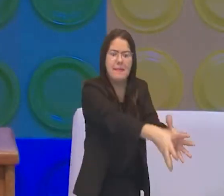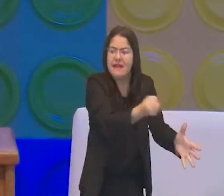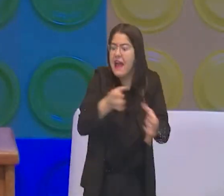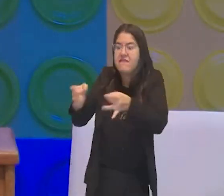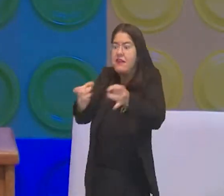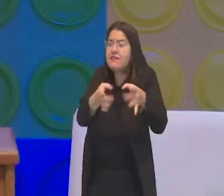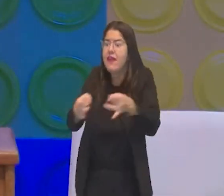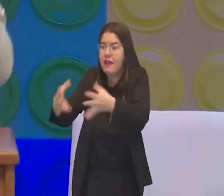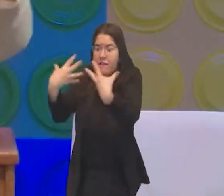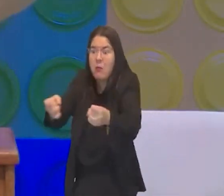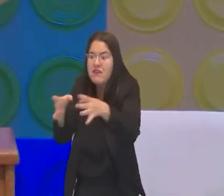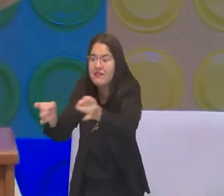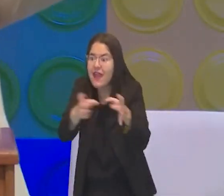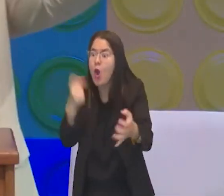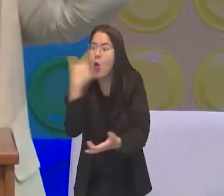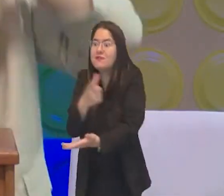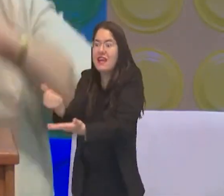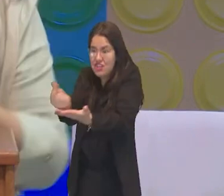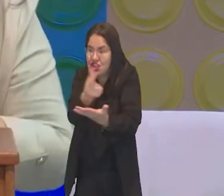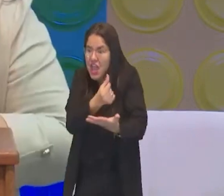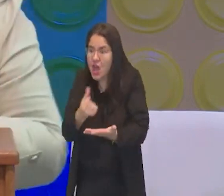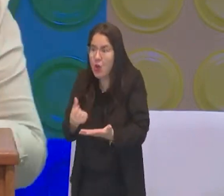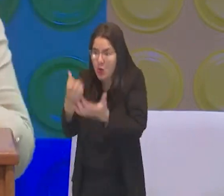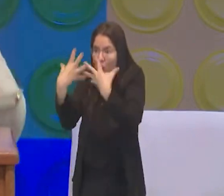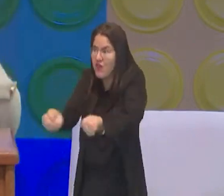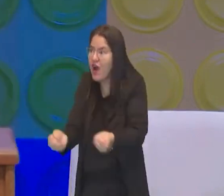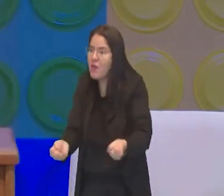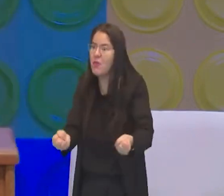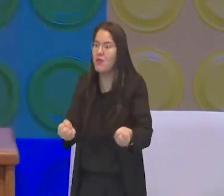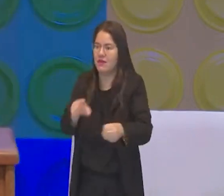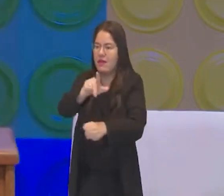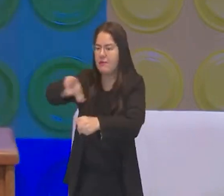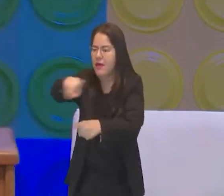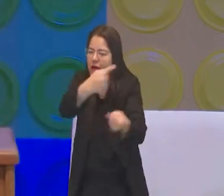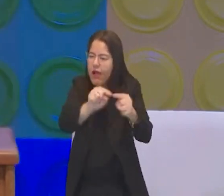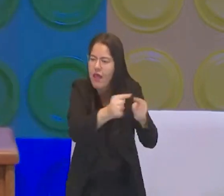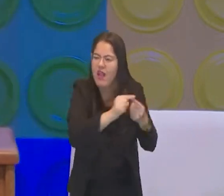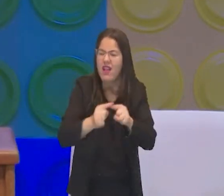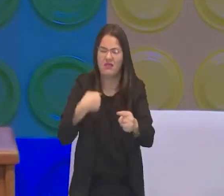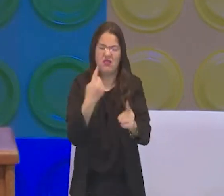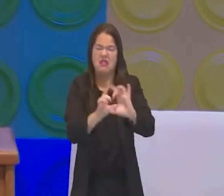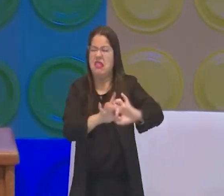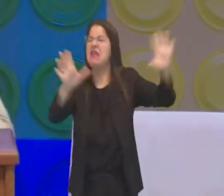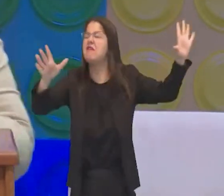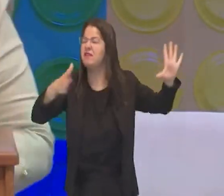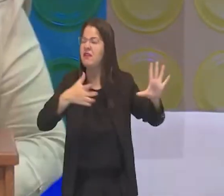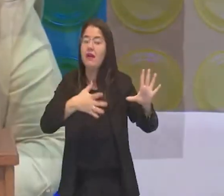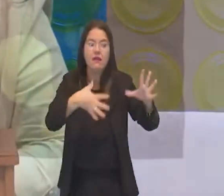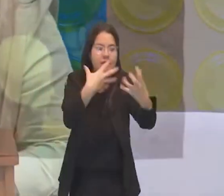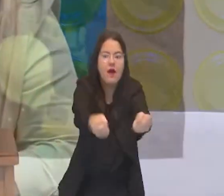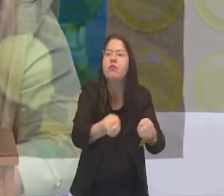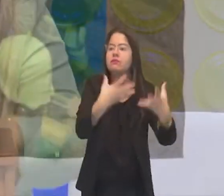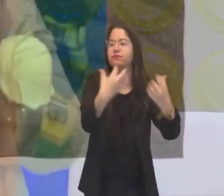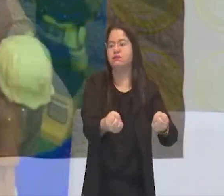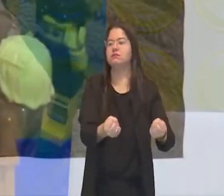caras aí. A gente vende e ele se vira para lá e a gente se livra dele. Vamos fazer isso? Vamos.